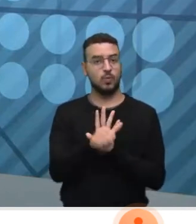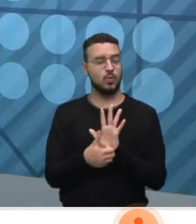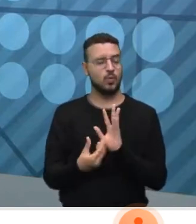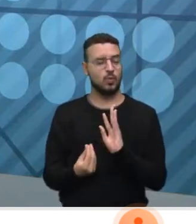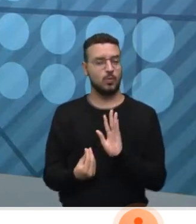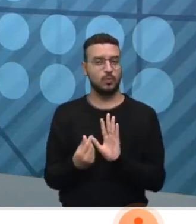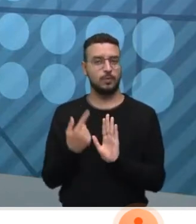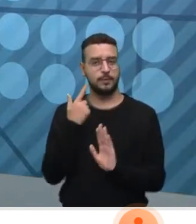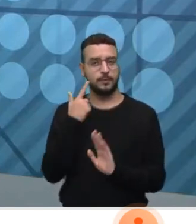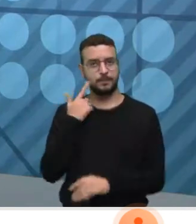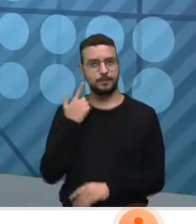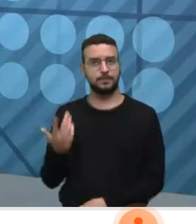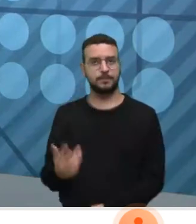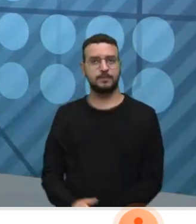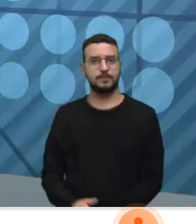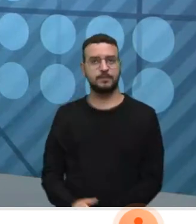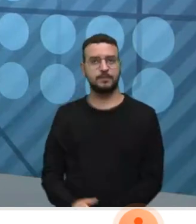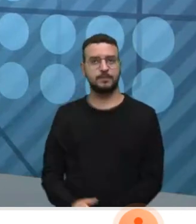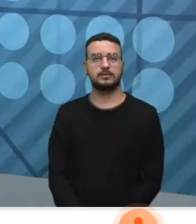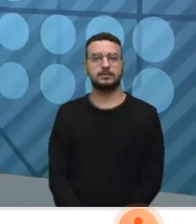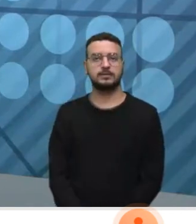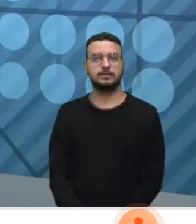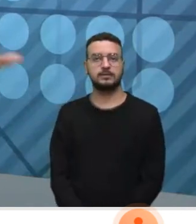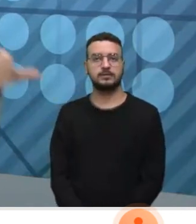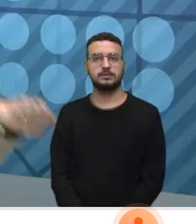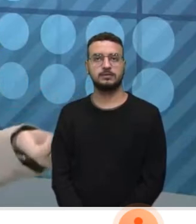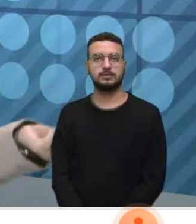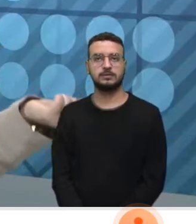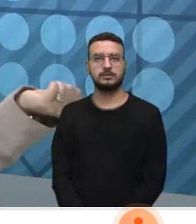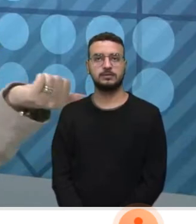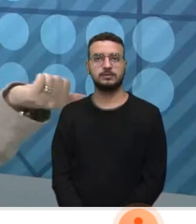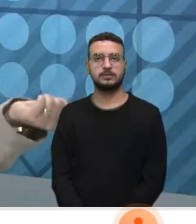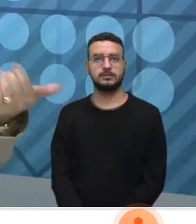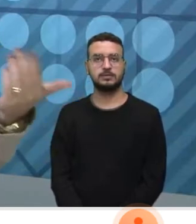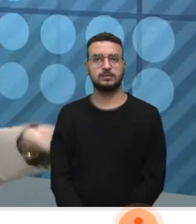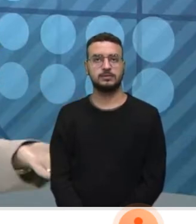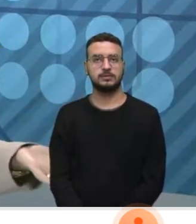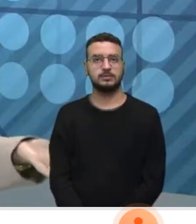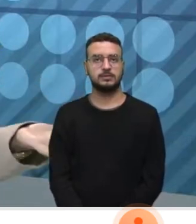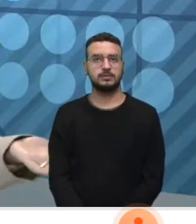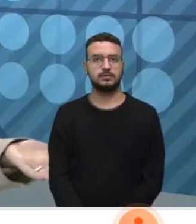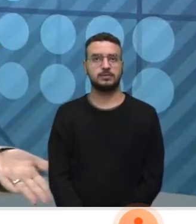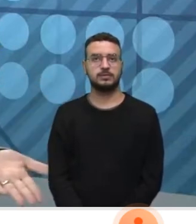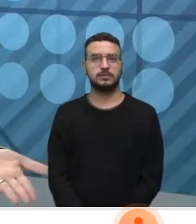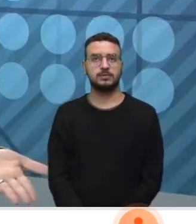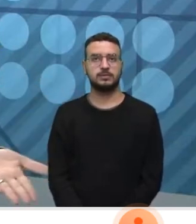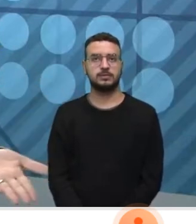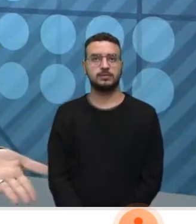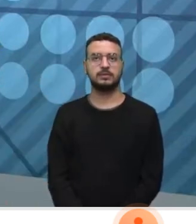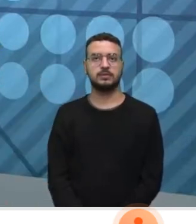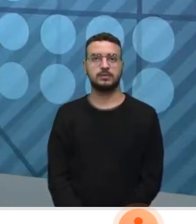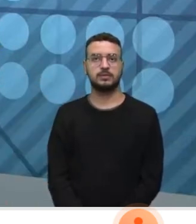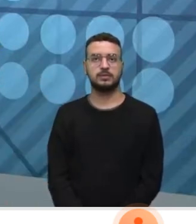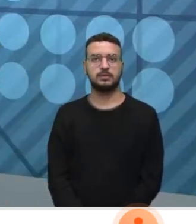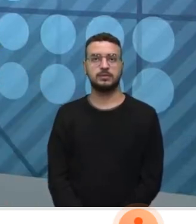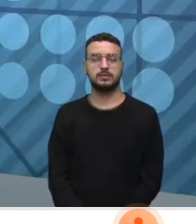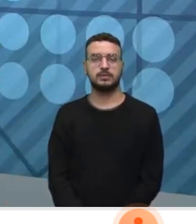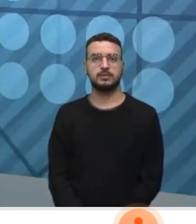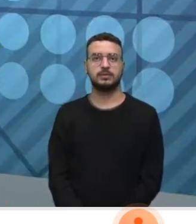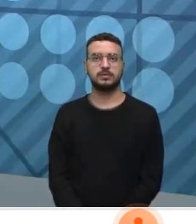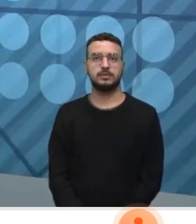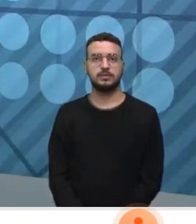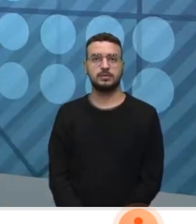Secretário. Porteiro. No nosso material está a pessoa que cuida